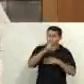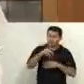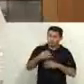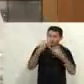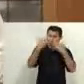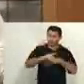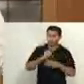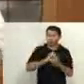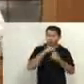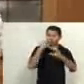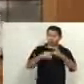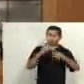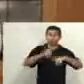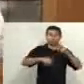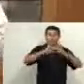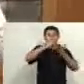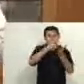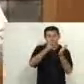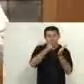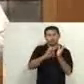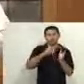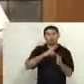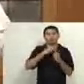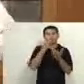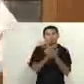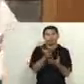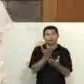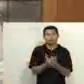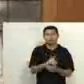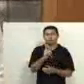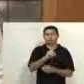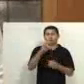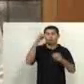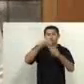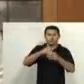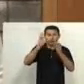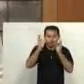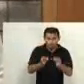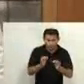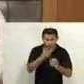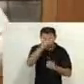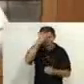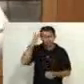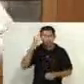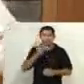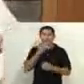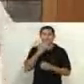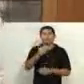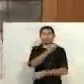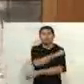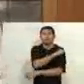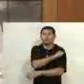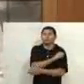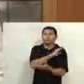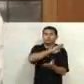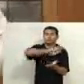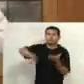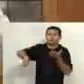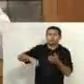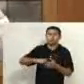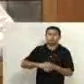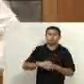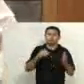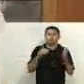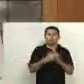disponibilizado por engano, no material corrigido, no material que temos aqui no estúdio, ele não consta. Certo, pessoal? Então peço para os alunos desconsiderem